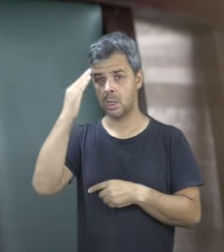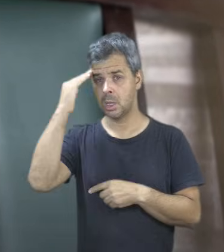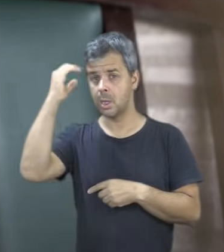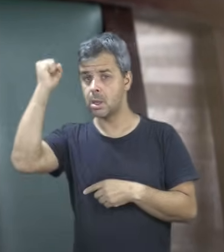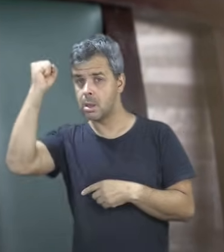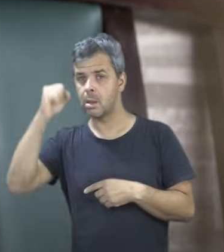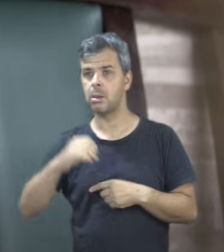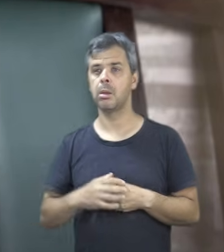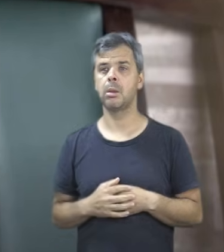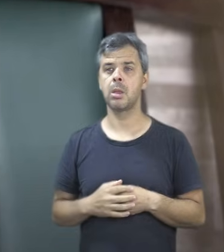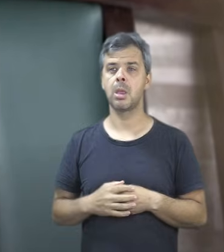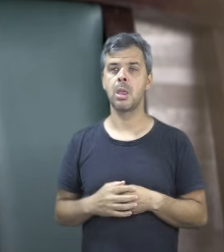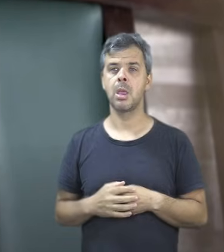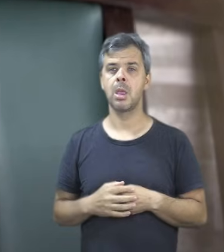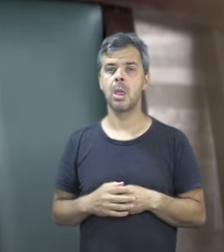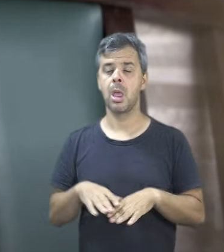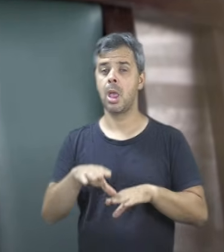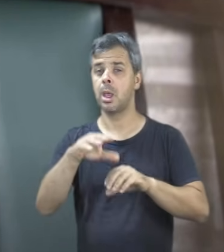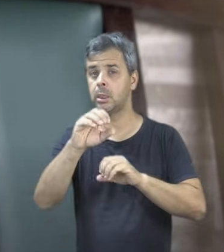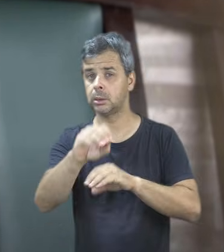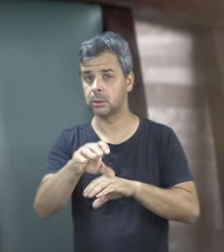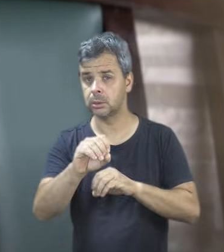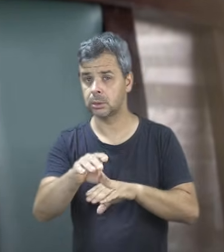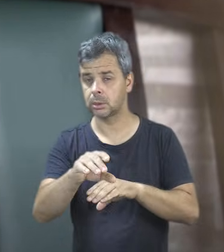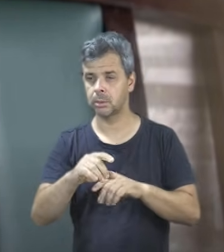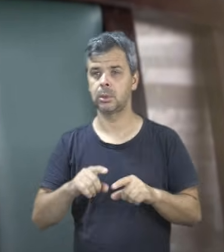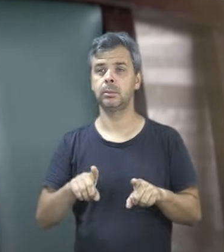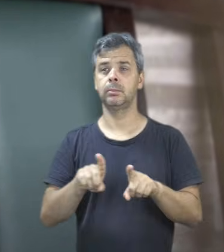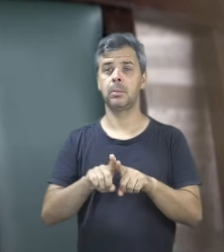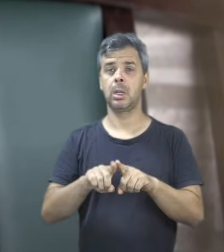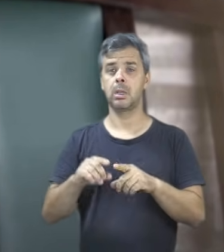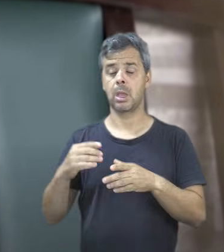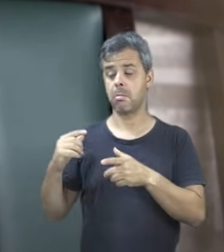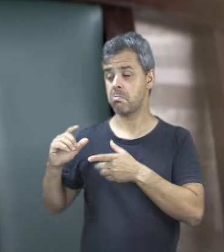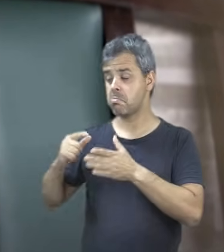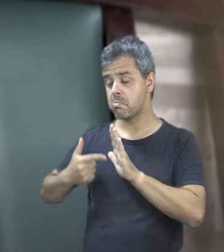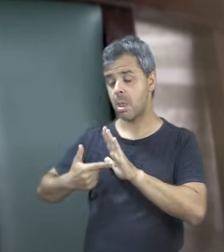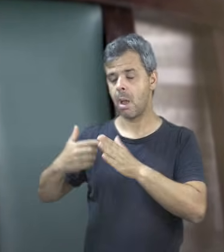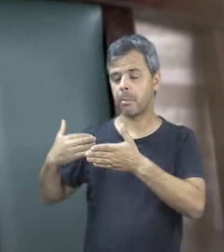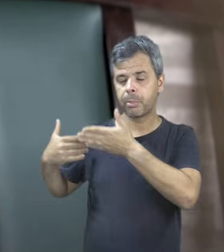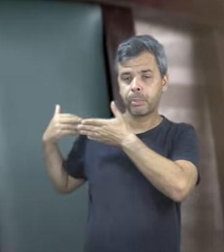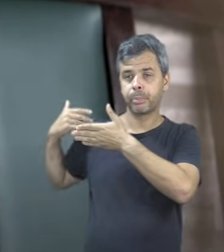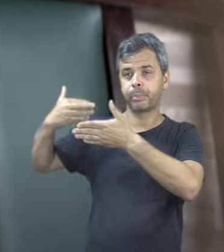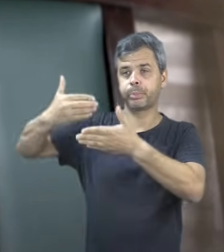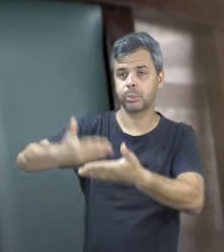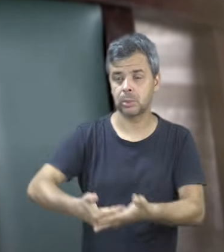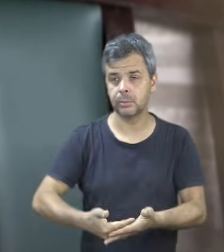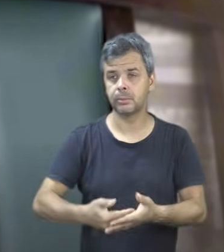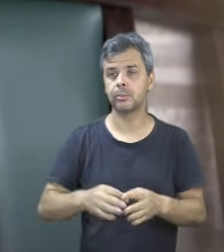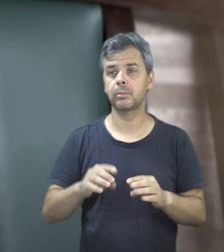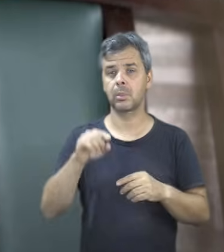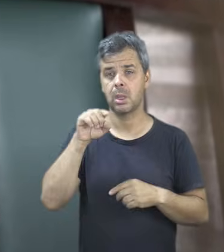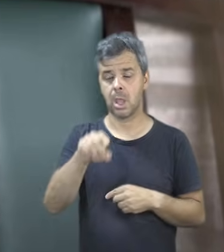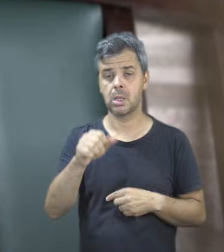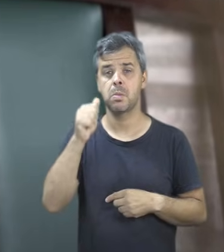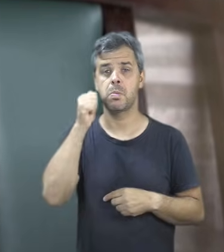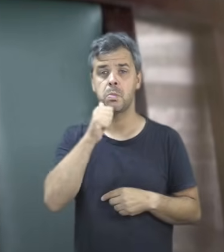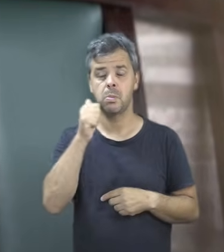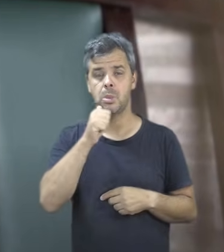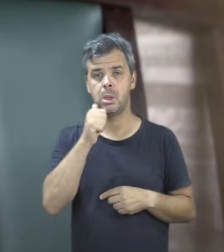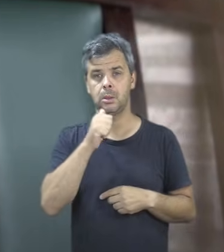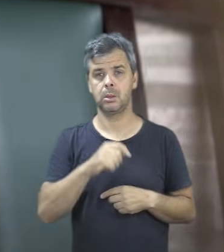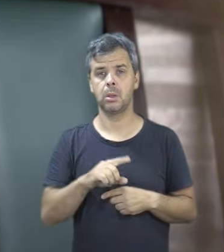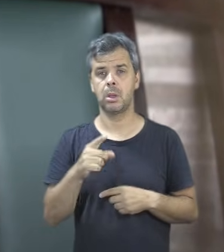saberes, de ensinamentos que traz a ancestralidade. Essas